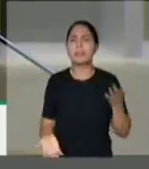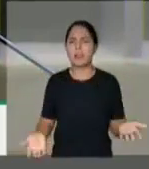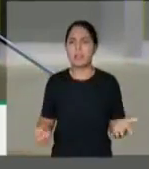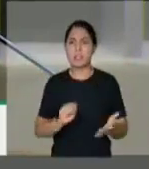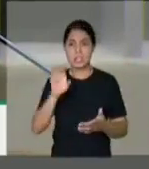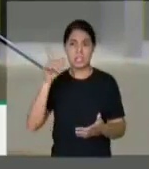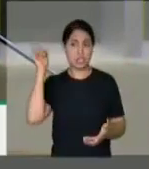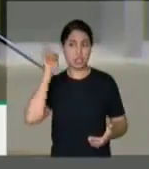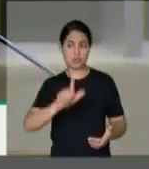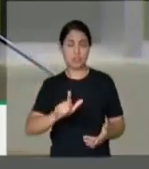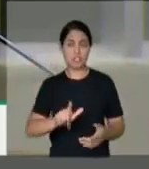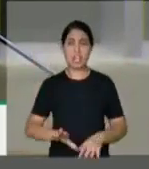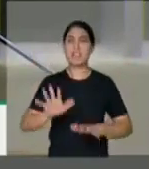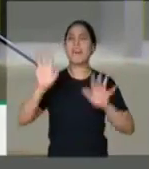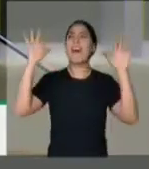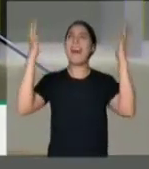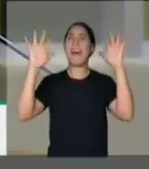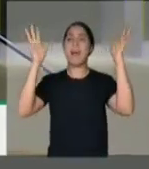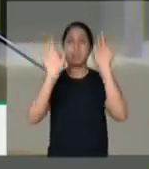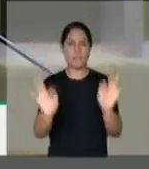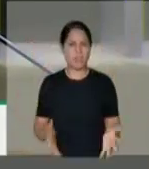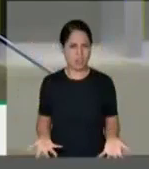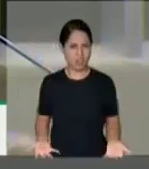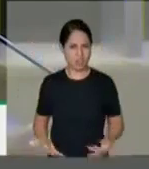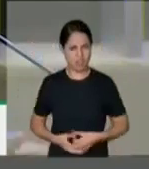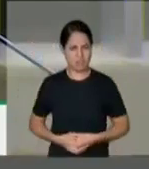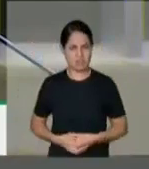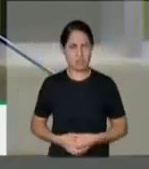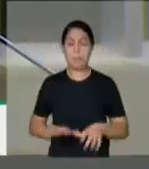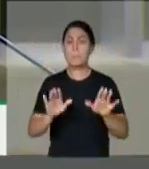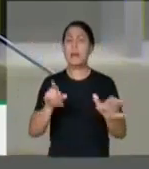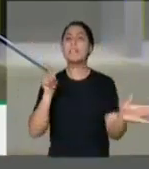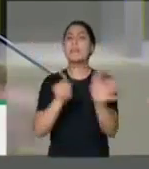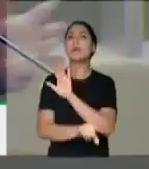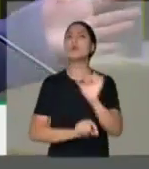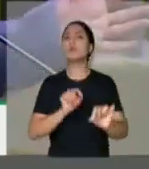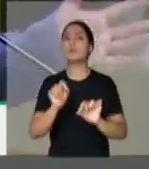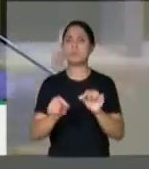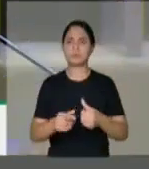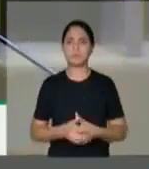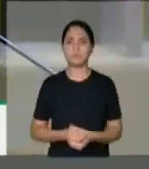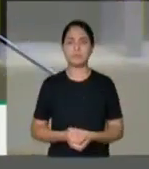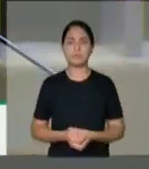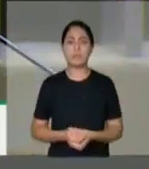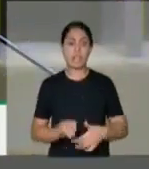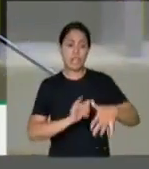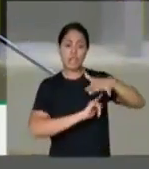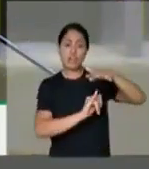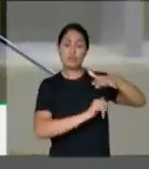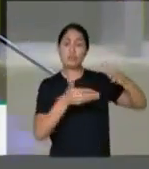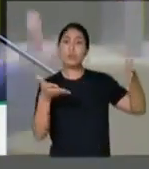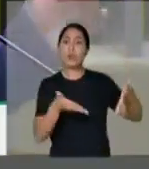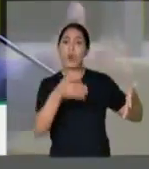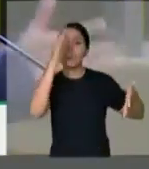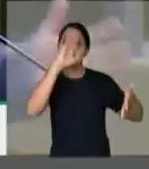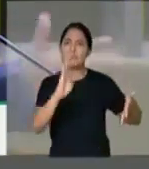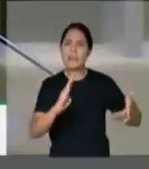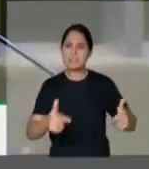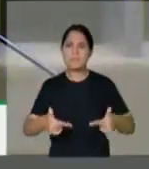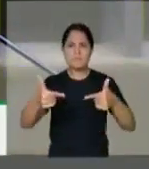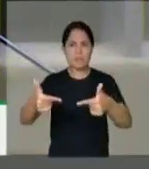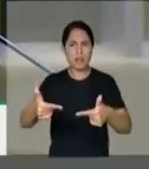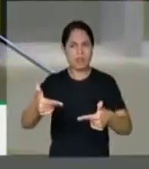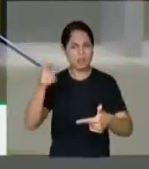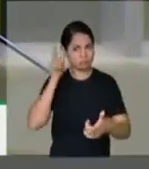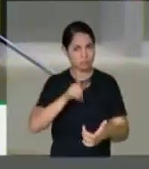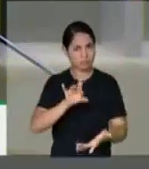ganho, estaria referendando. Então, a minha pergunta é: as nossas instituições estão de fato funcionando